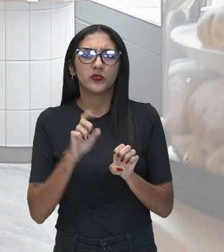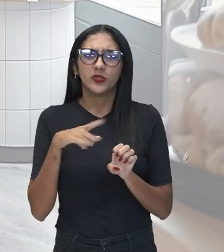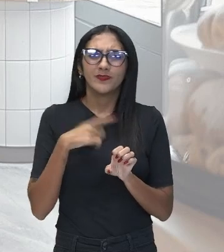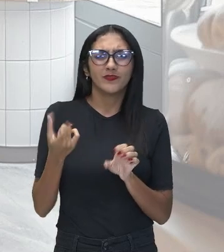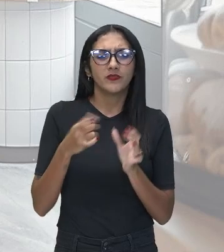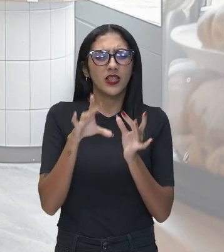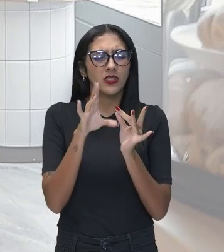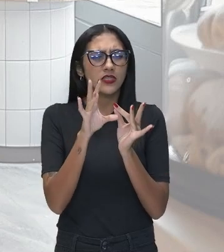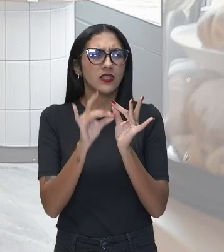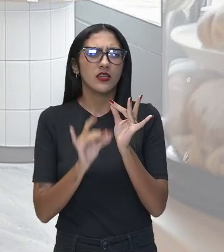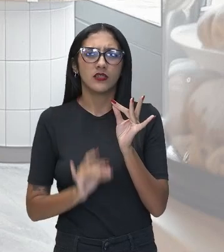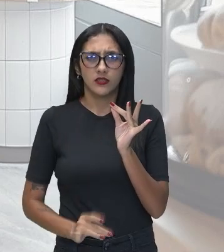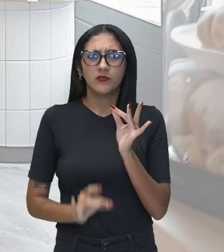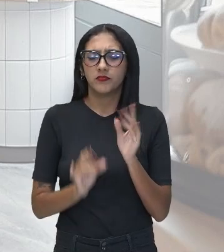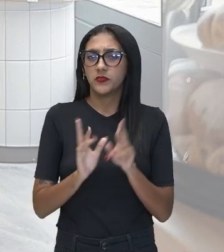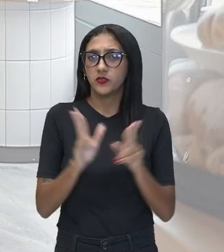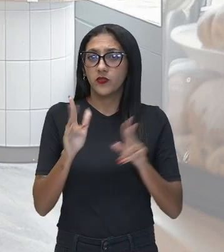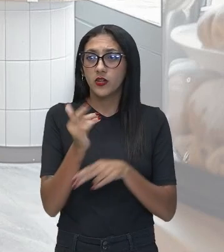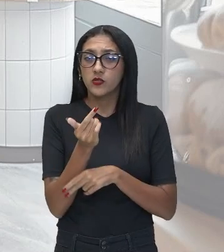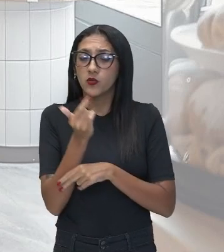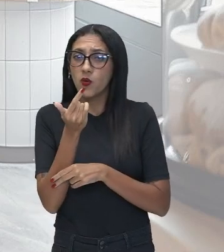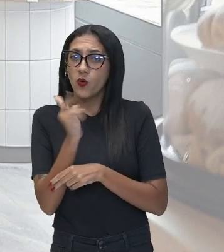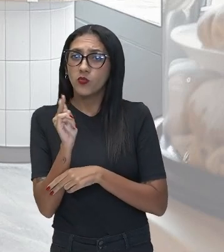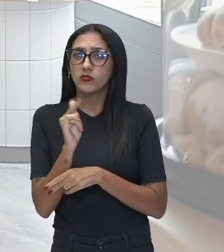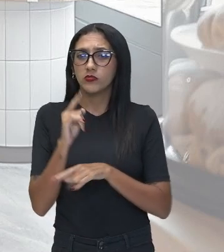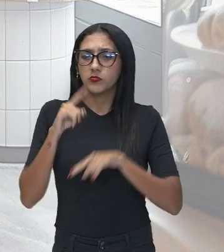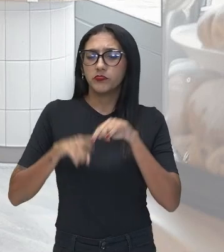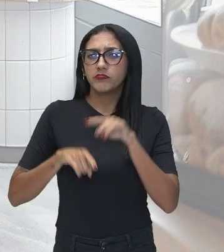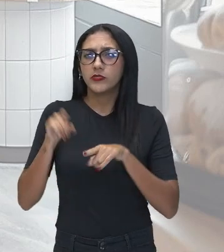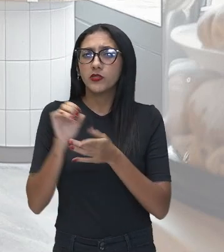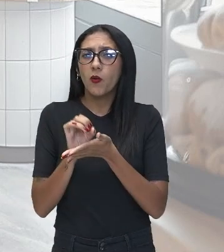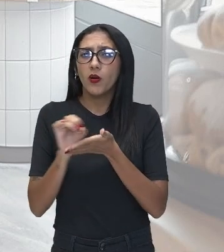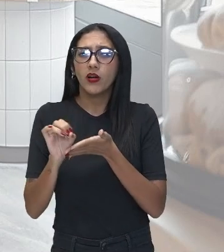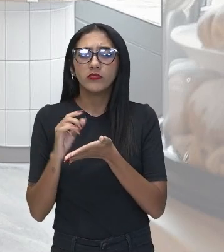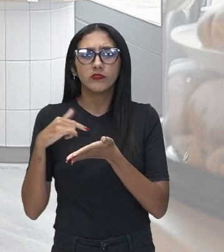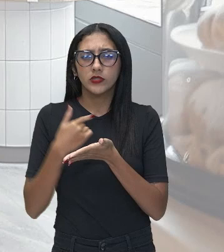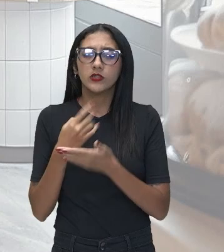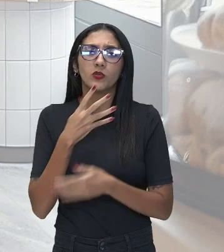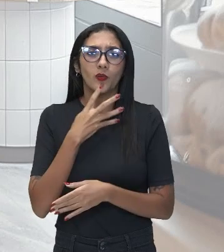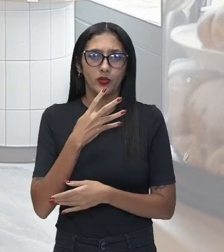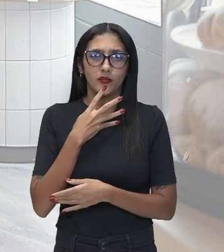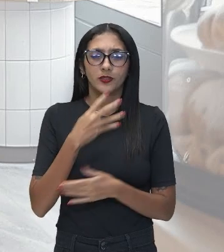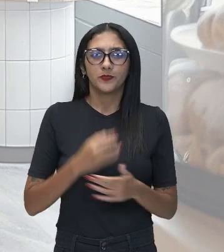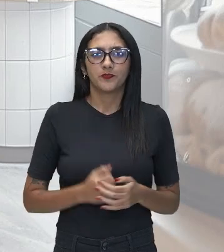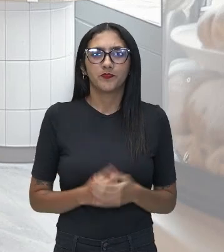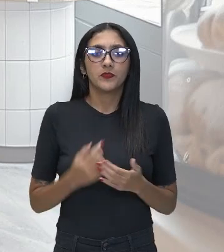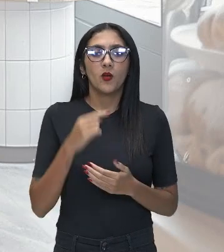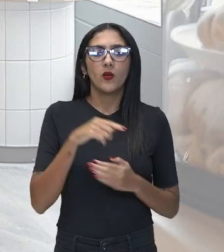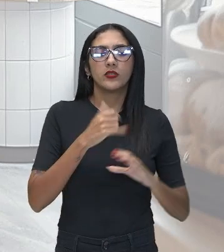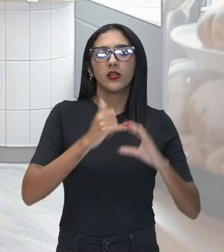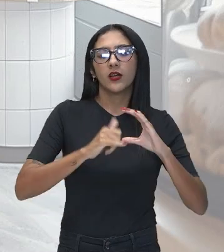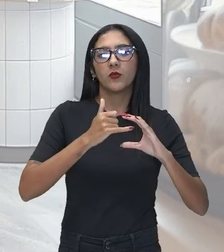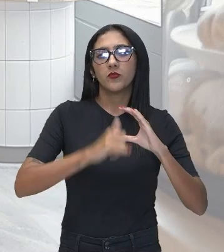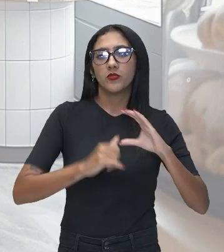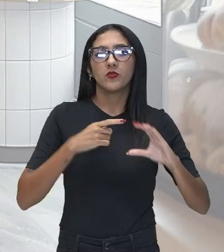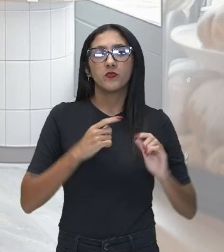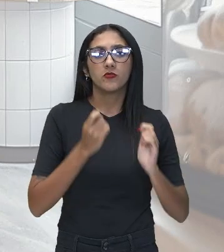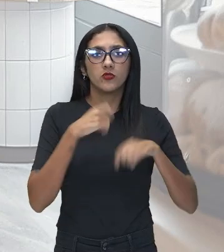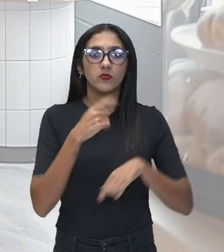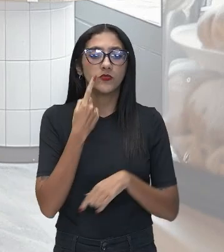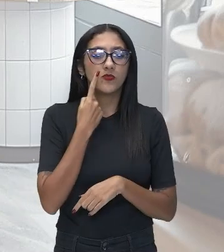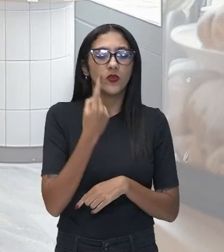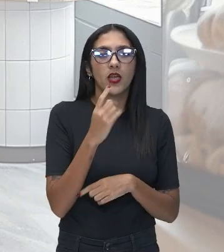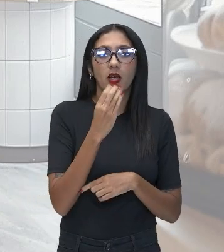complexas do que os compostos orgânicos que a gente já tem acostumado a ver por aqui. Então, os carboidratos a gente vai conseguir enxergar